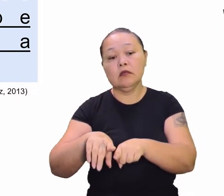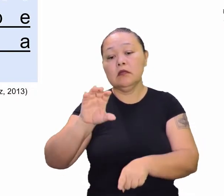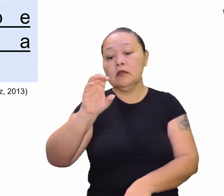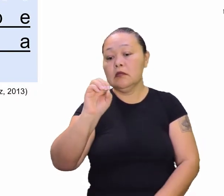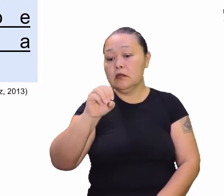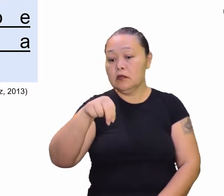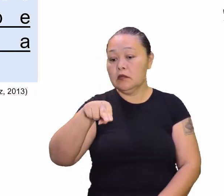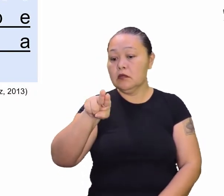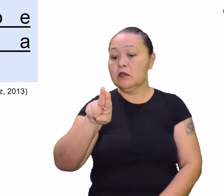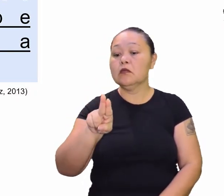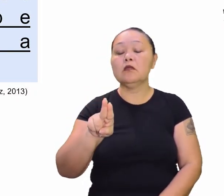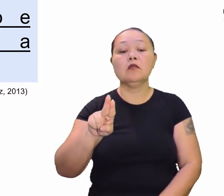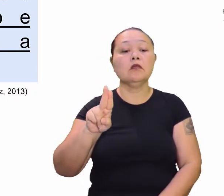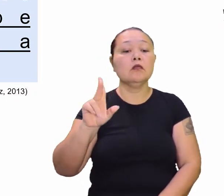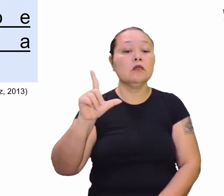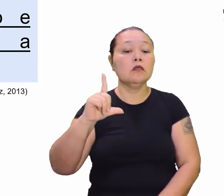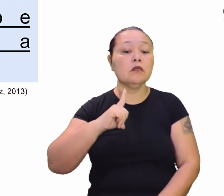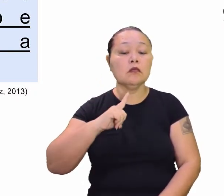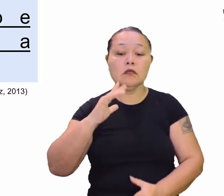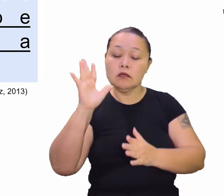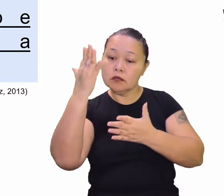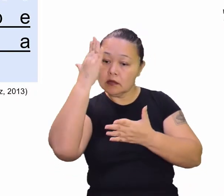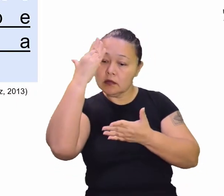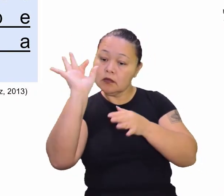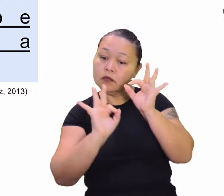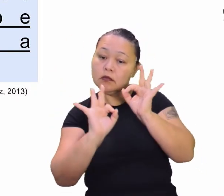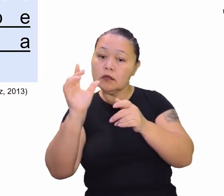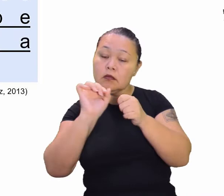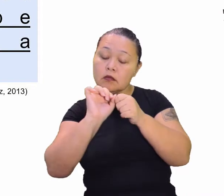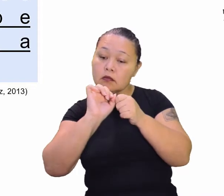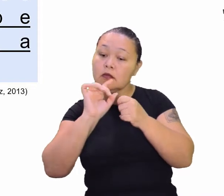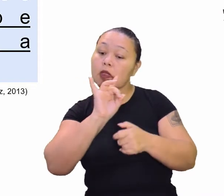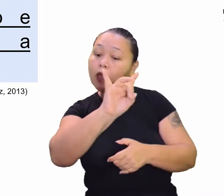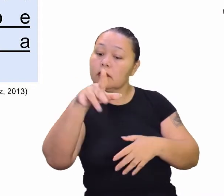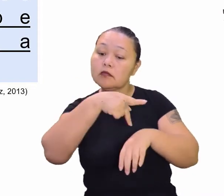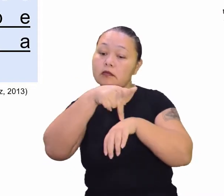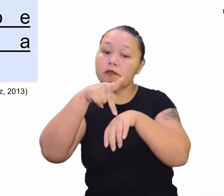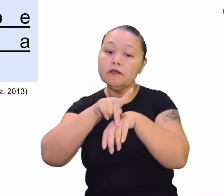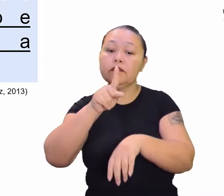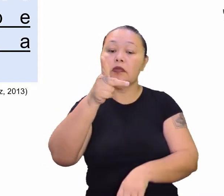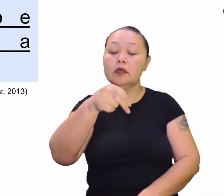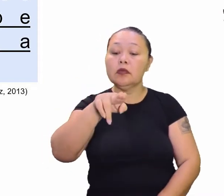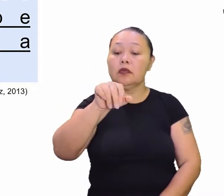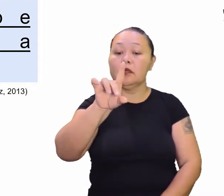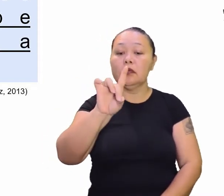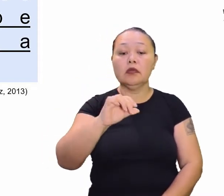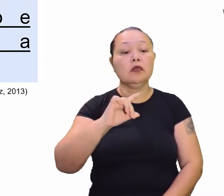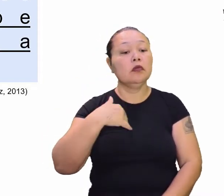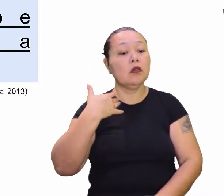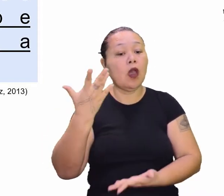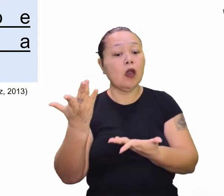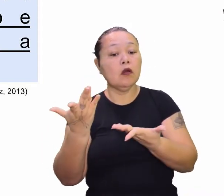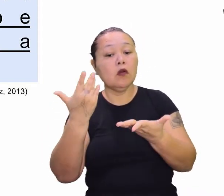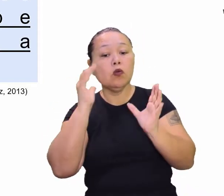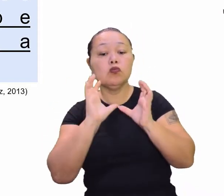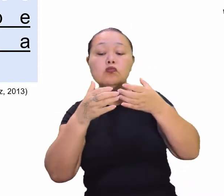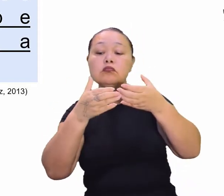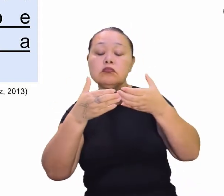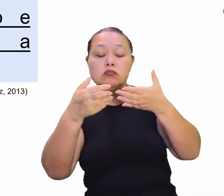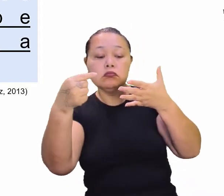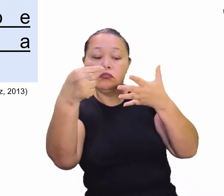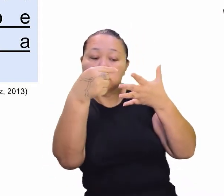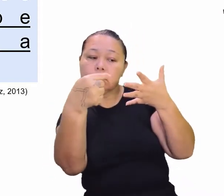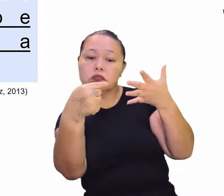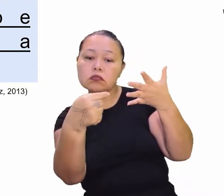que fez, né, para medir o nível de desenvolvimento de cada país. Por meio do PNUD, passou a considerar um conjunto